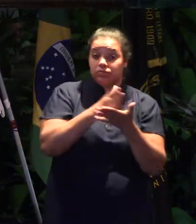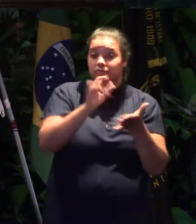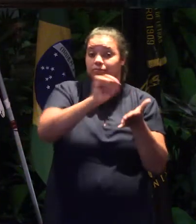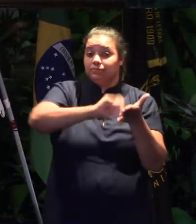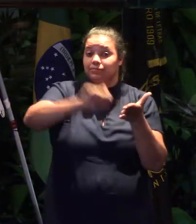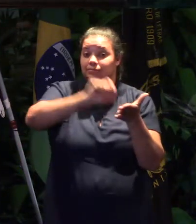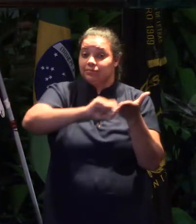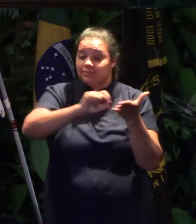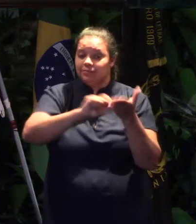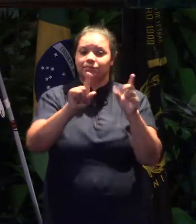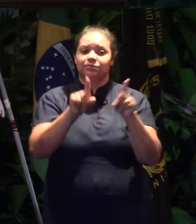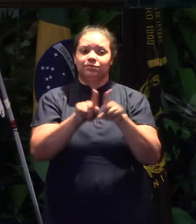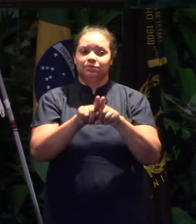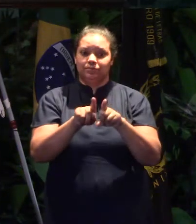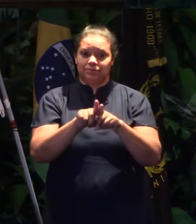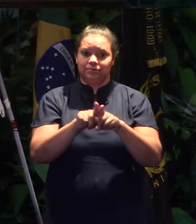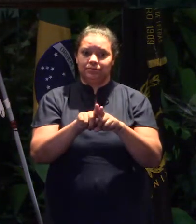Né?